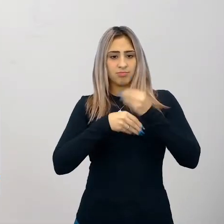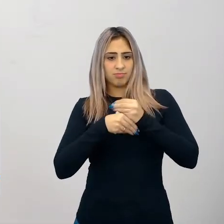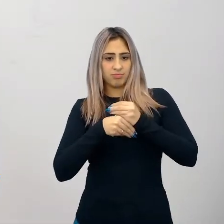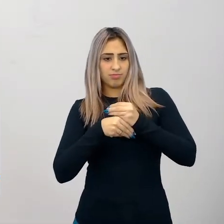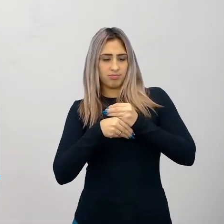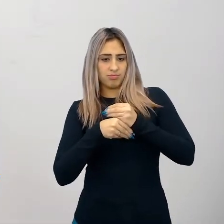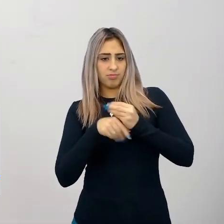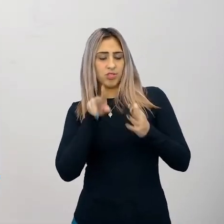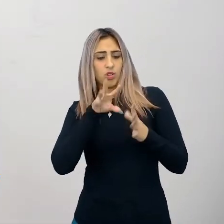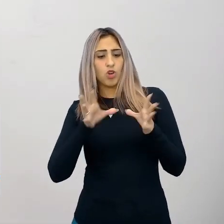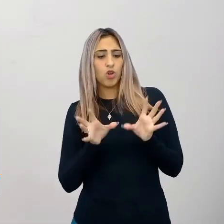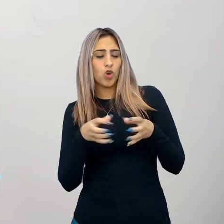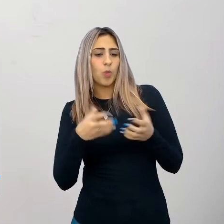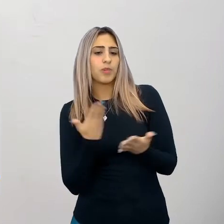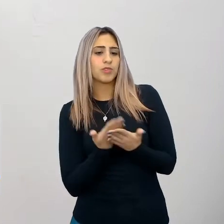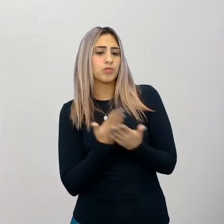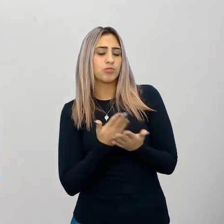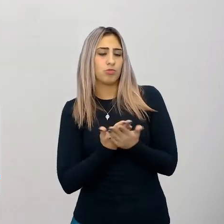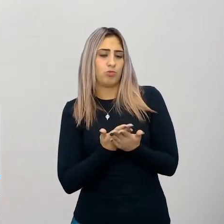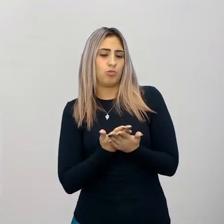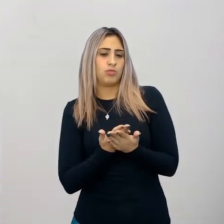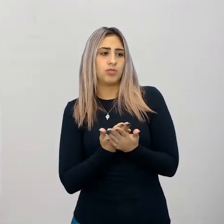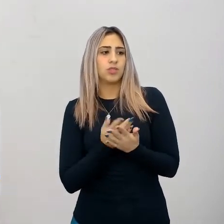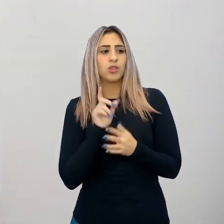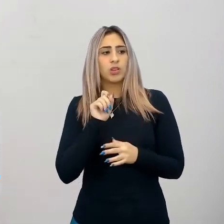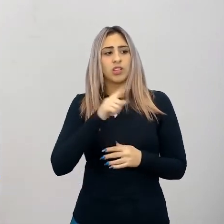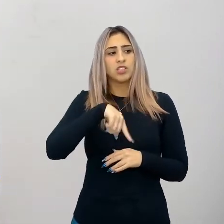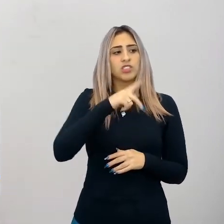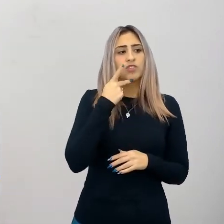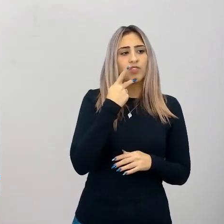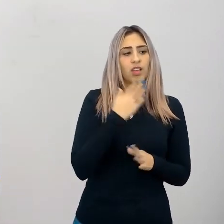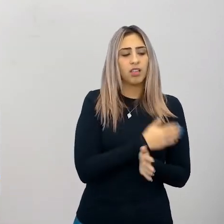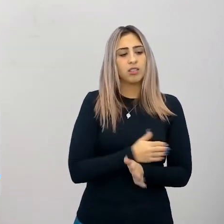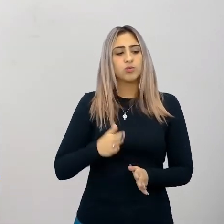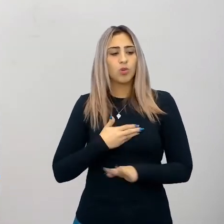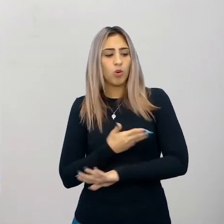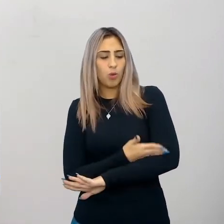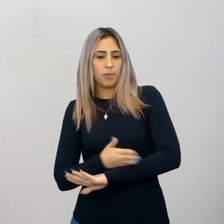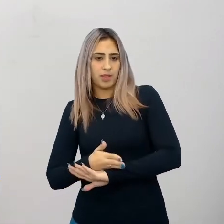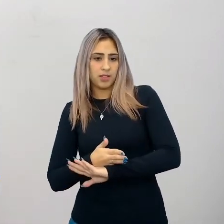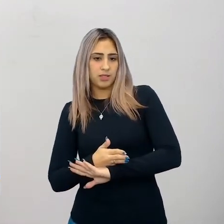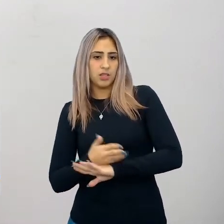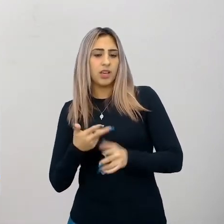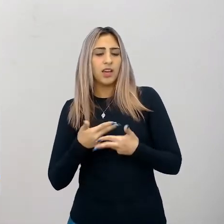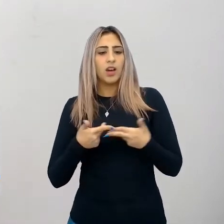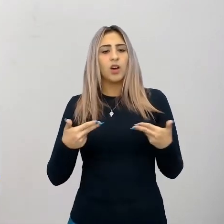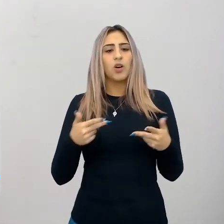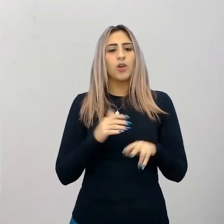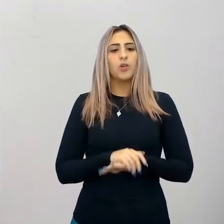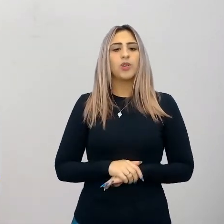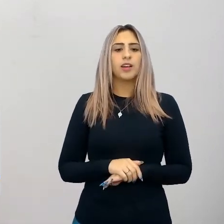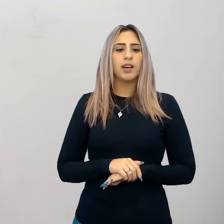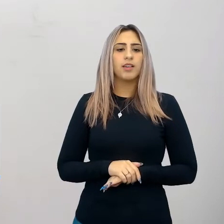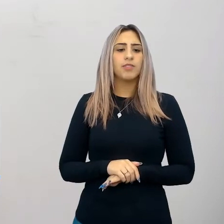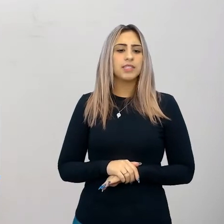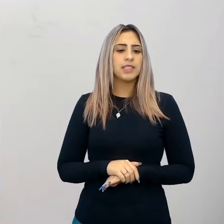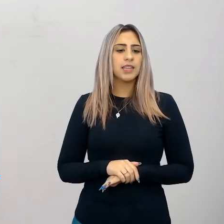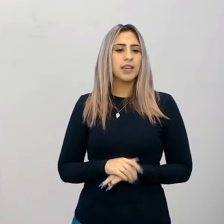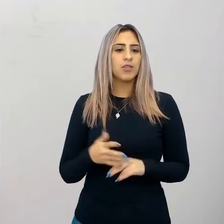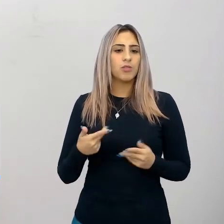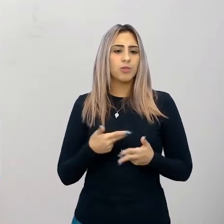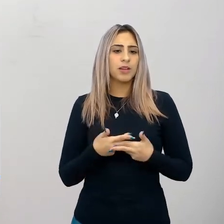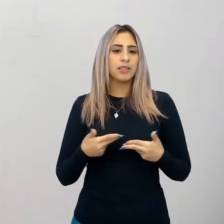Clube de Estudos das Representações. Porque o que a gente fala desde o começo, que o cinema, o vídeo, o